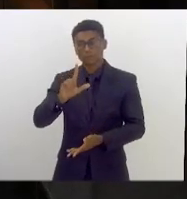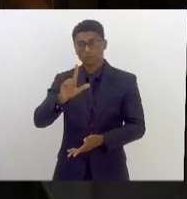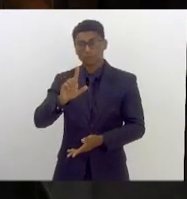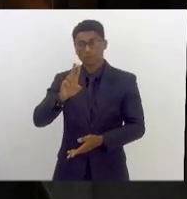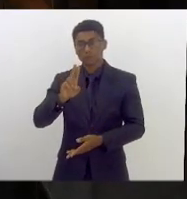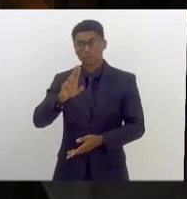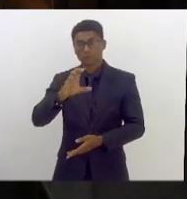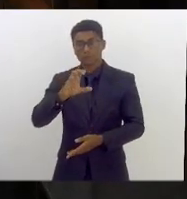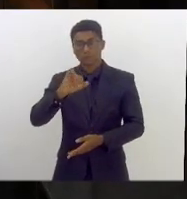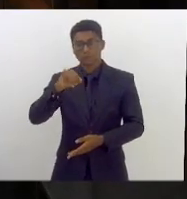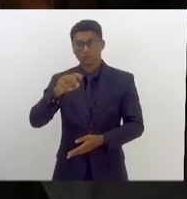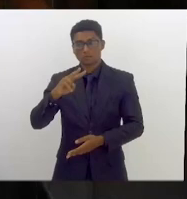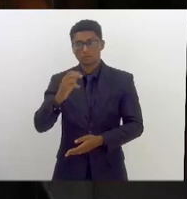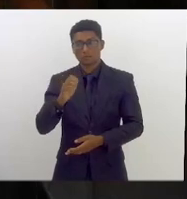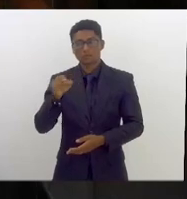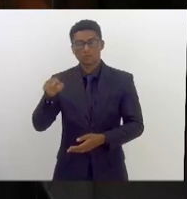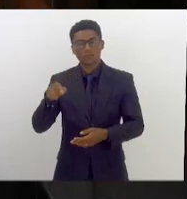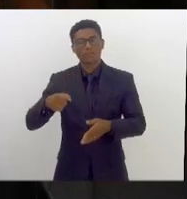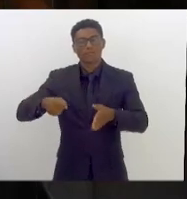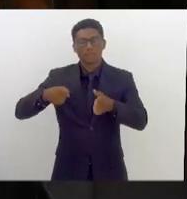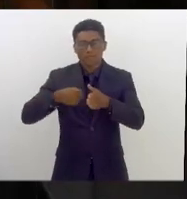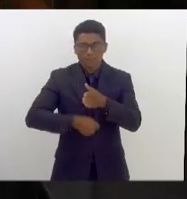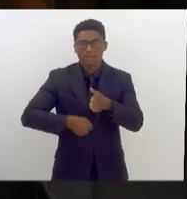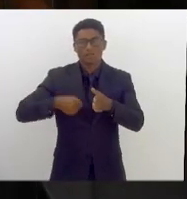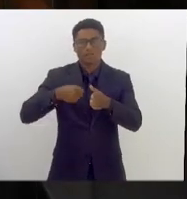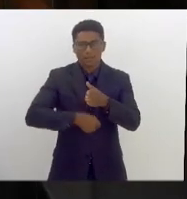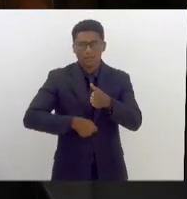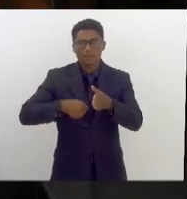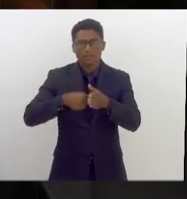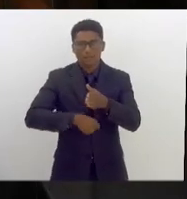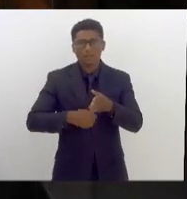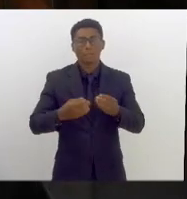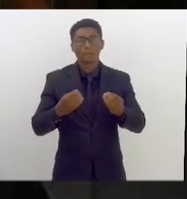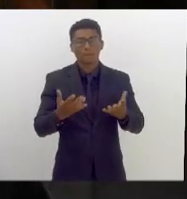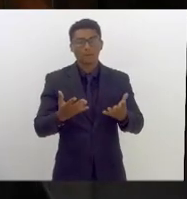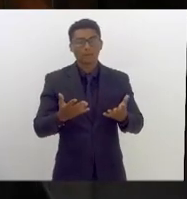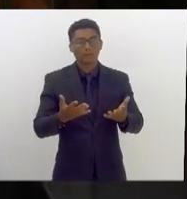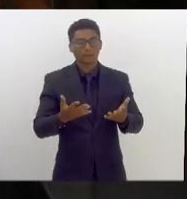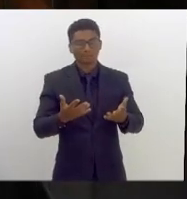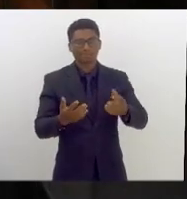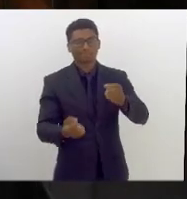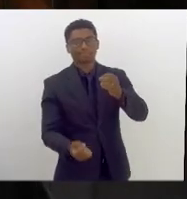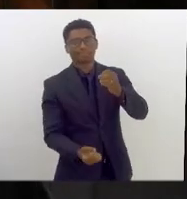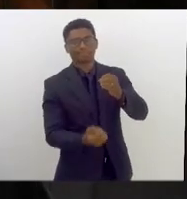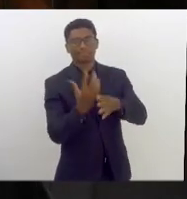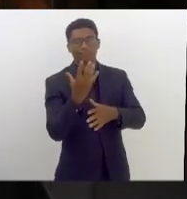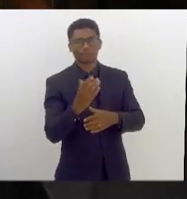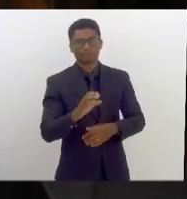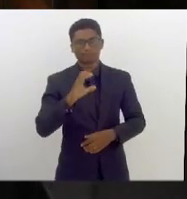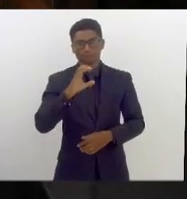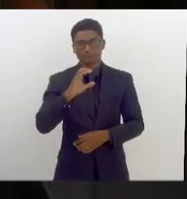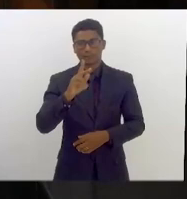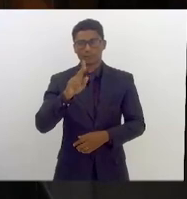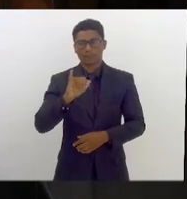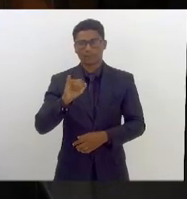incansavelmente lutou para que essa CPI fosse instalada por mais de